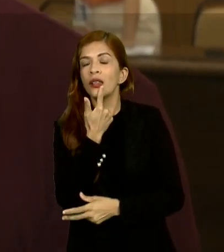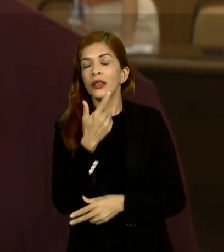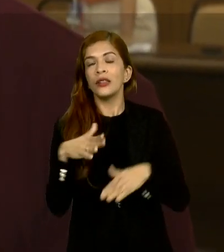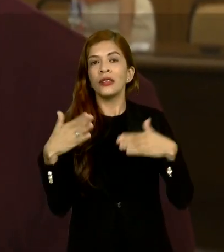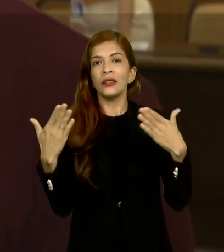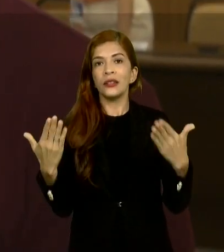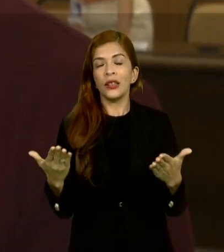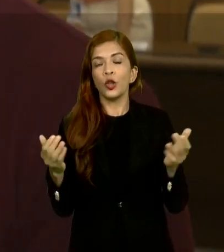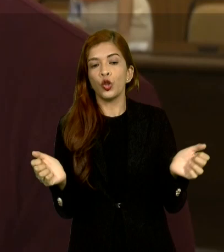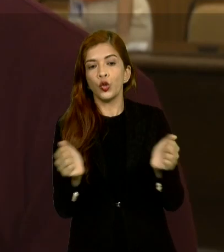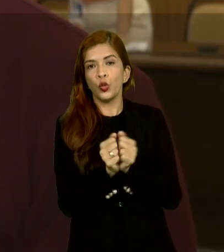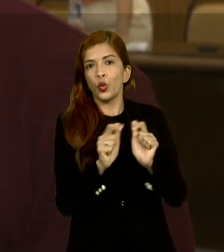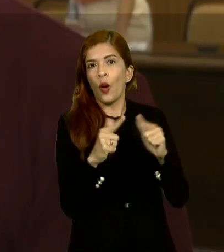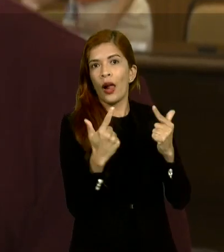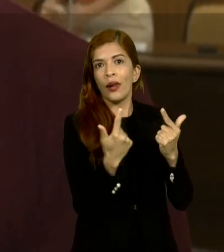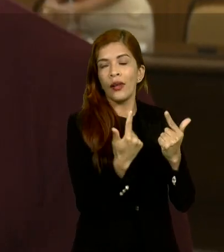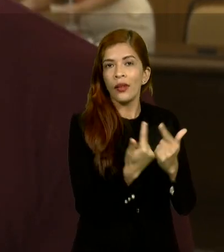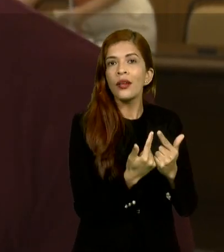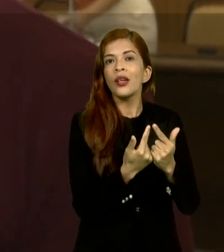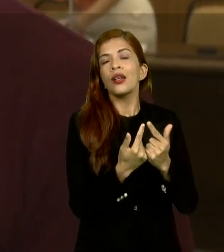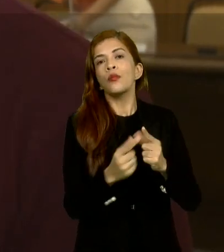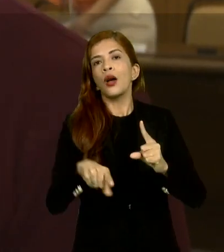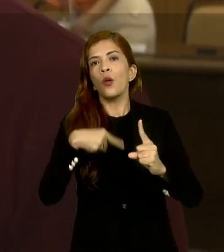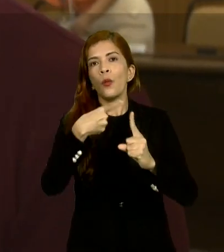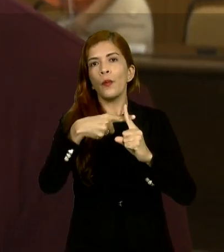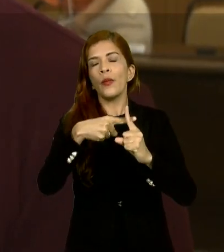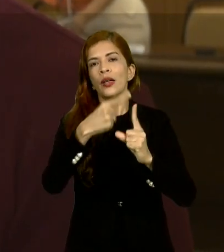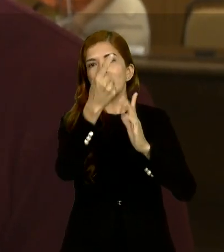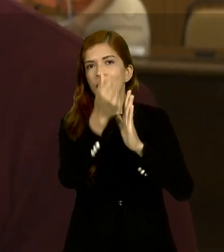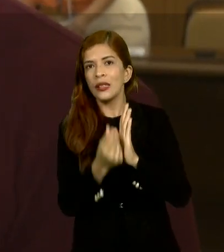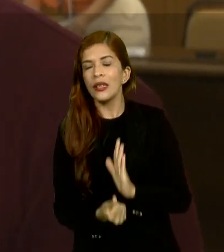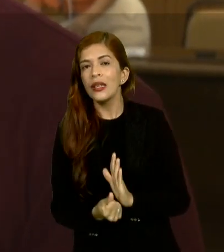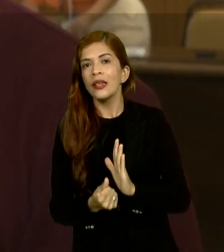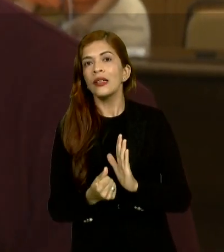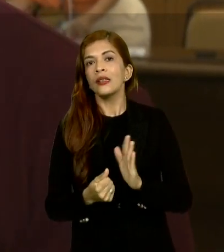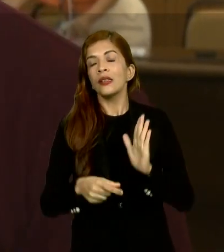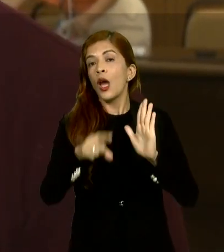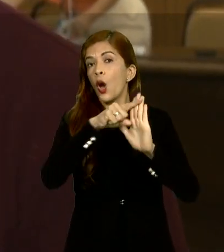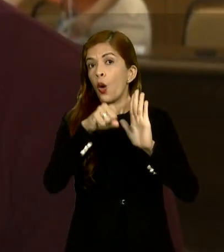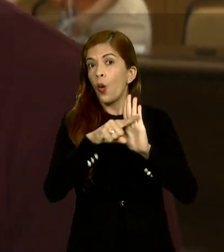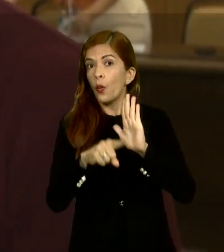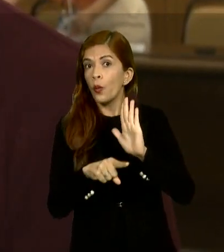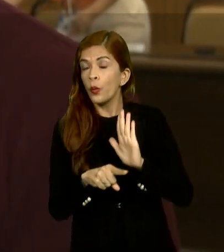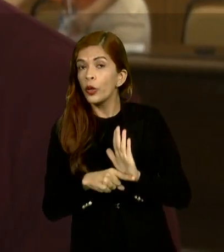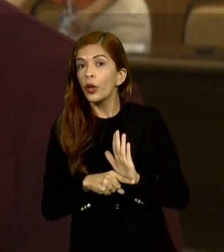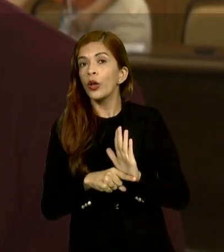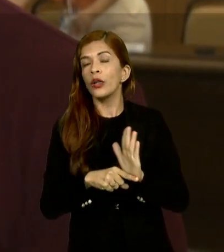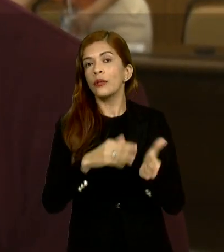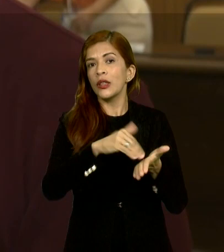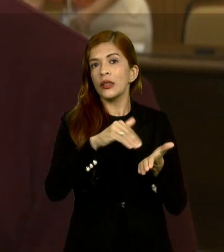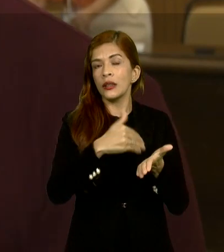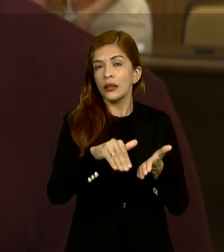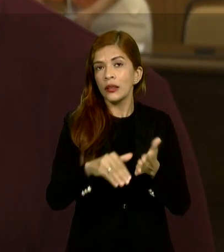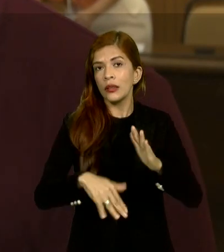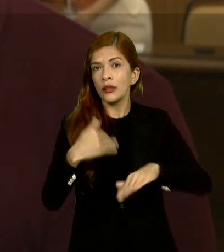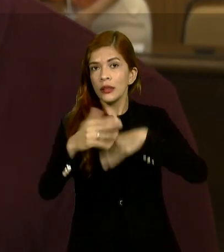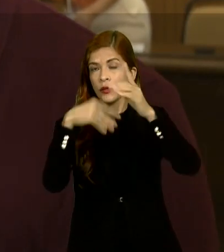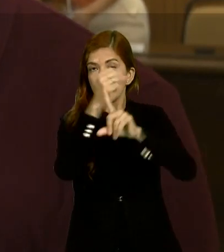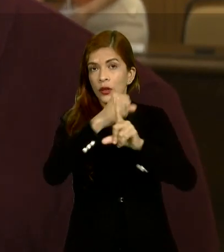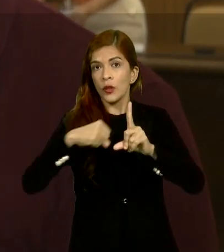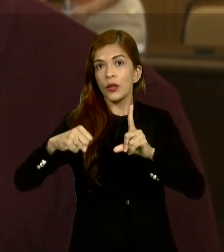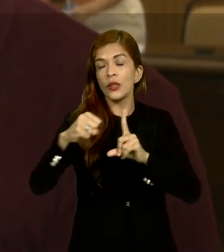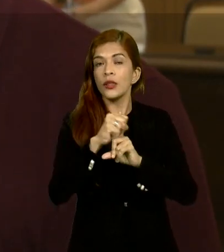vez a parceria com a Assembleia, o programa Mais Renda, né, que é um programa do Estado, através da Secretaria de Desenvolvimento Social, para que a gente